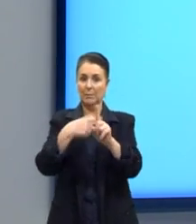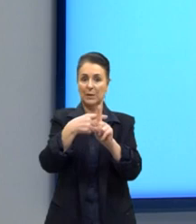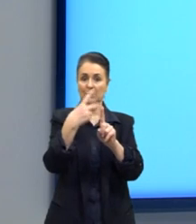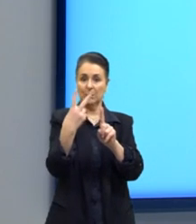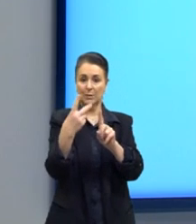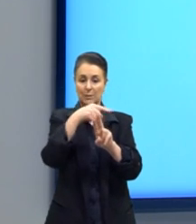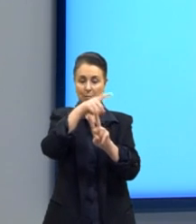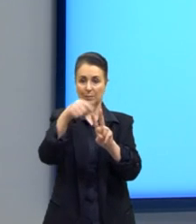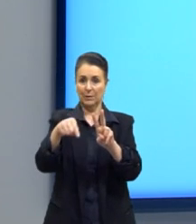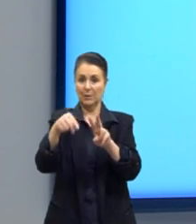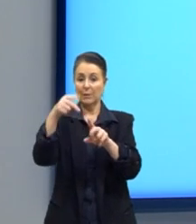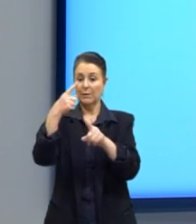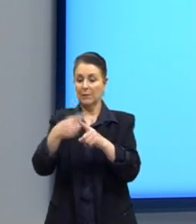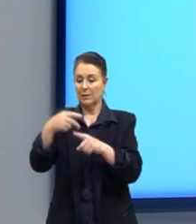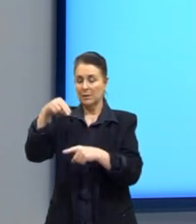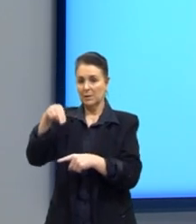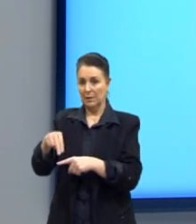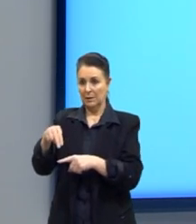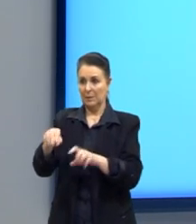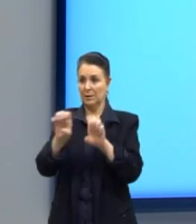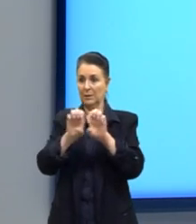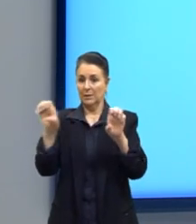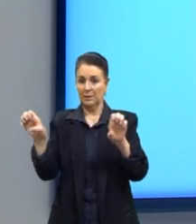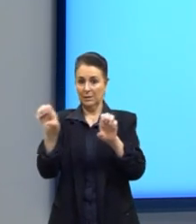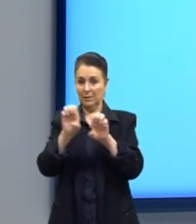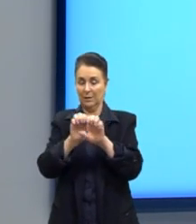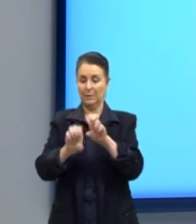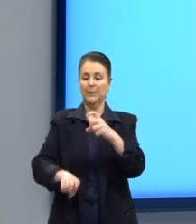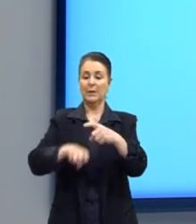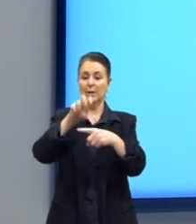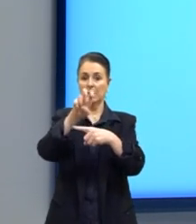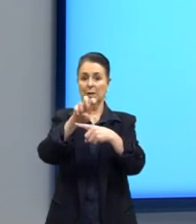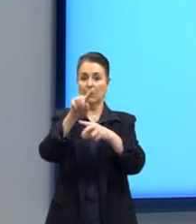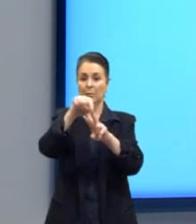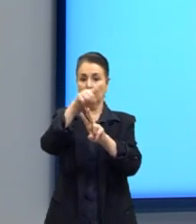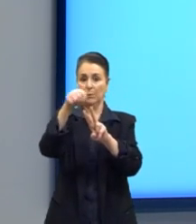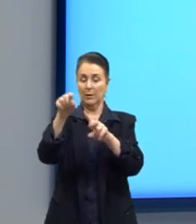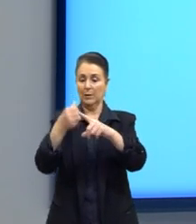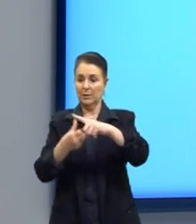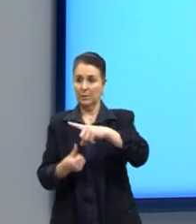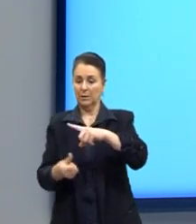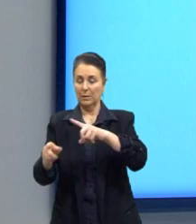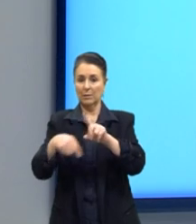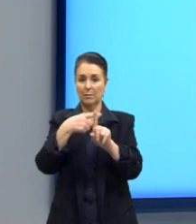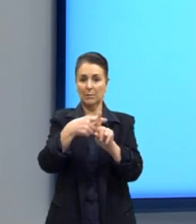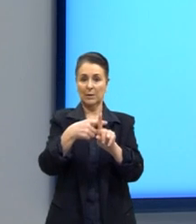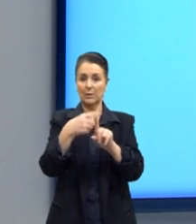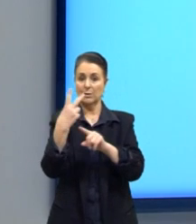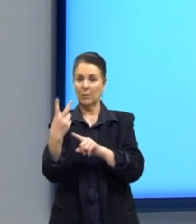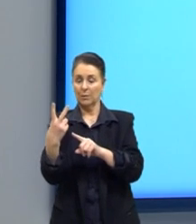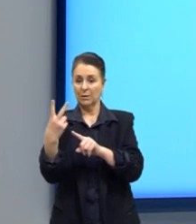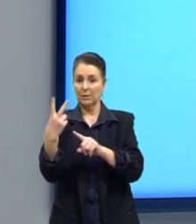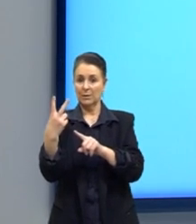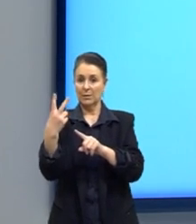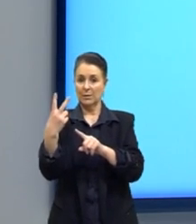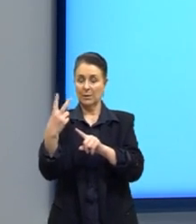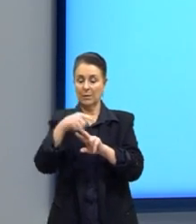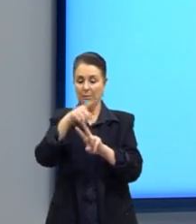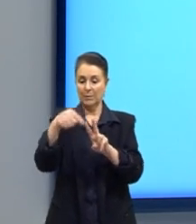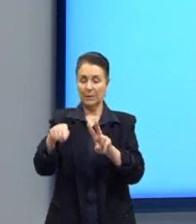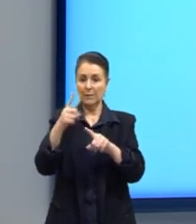e a segunda equação cinco pi sobre 6 mais 2 pi vezes n então